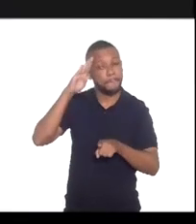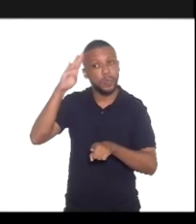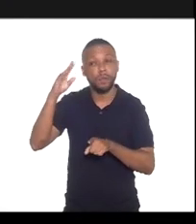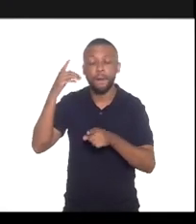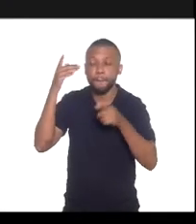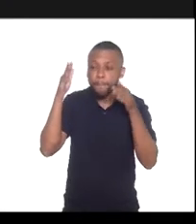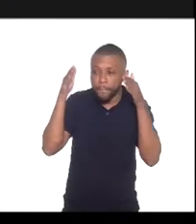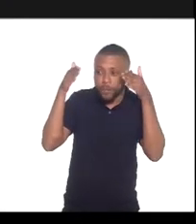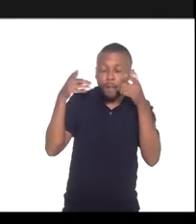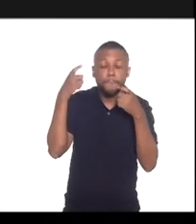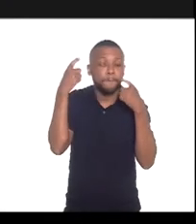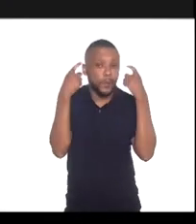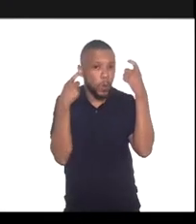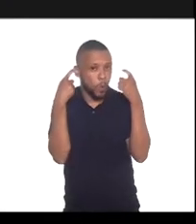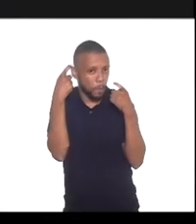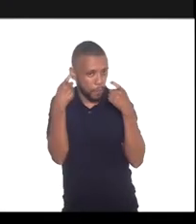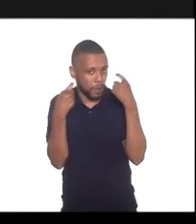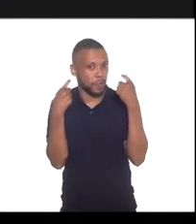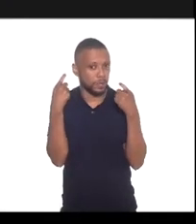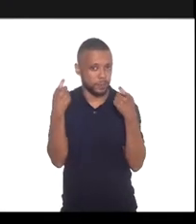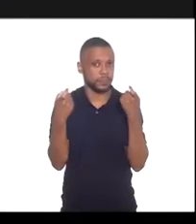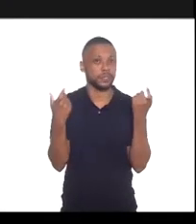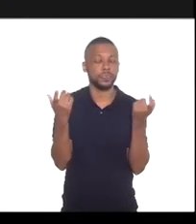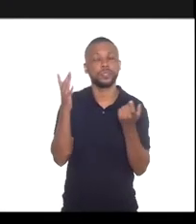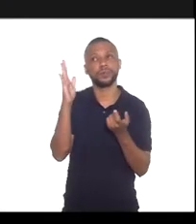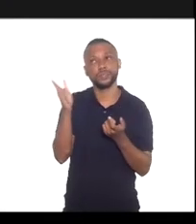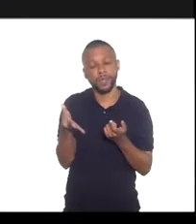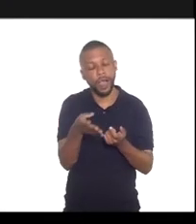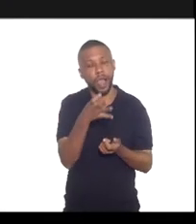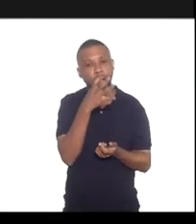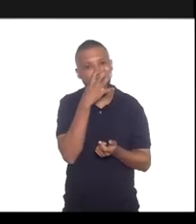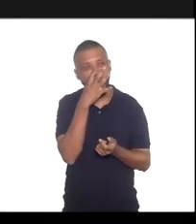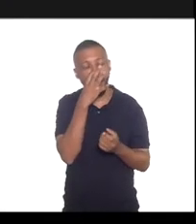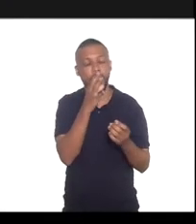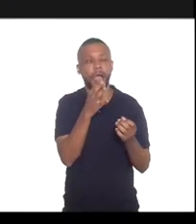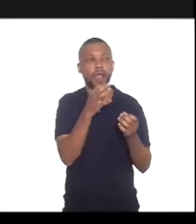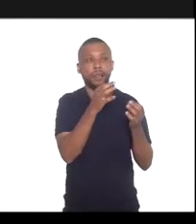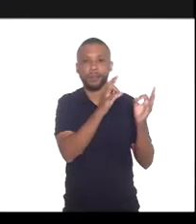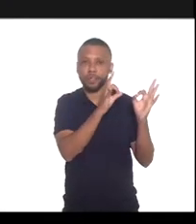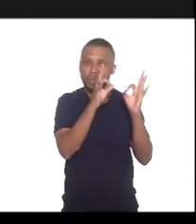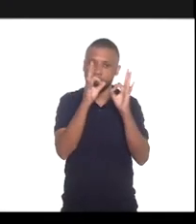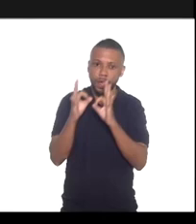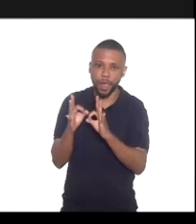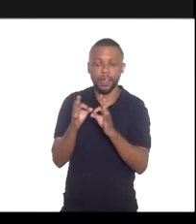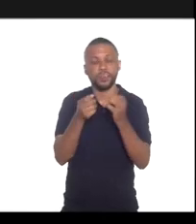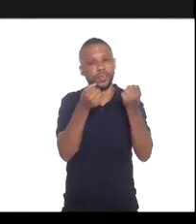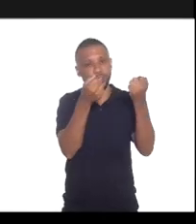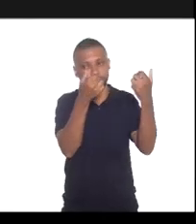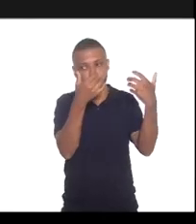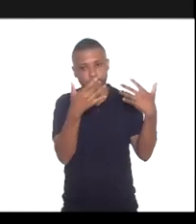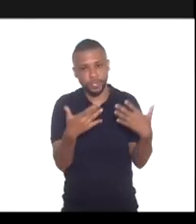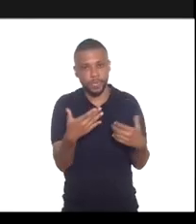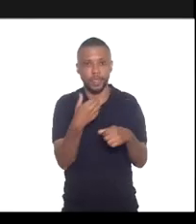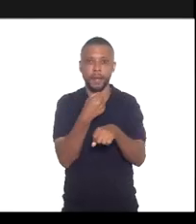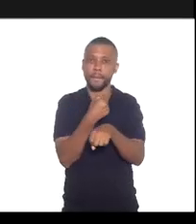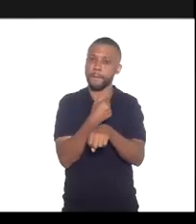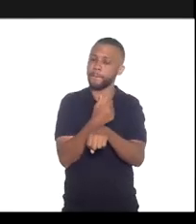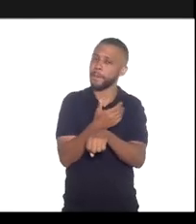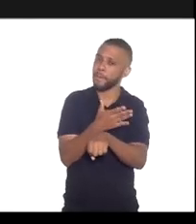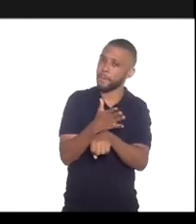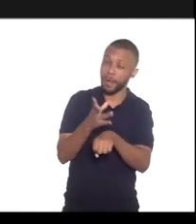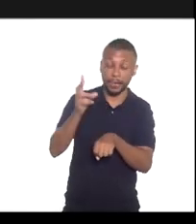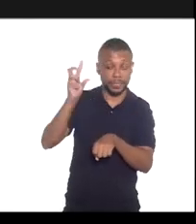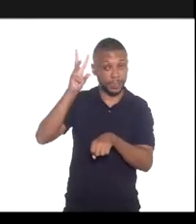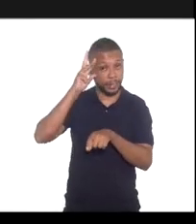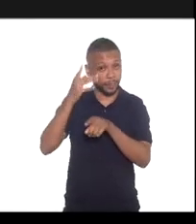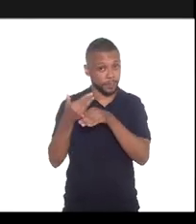presidente, já cantei no seu ouvido na terça-feira passada, que de tão importante